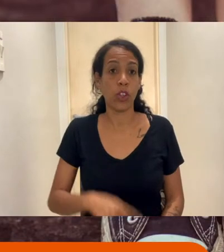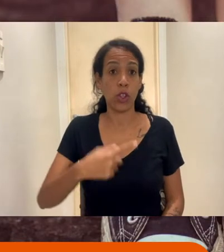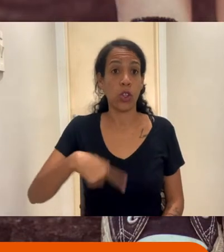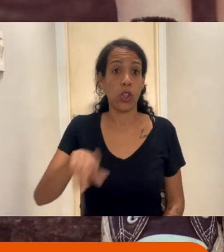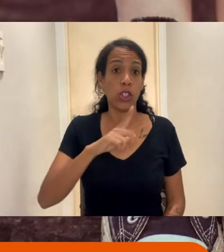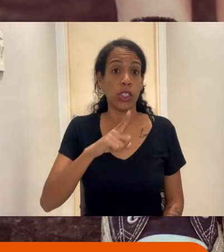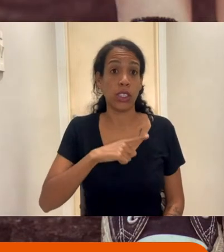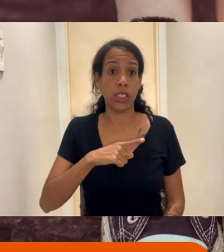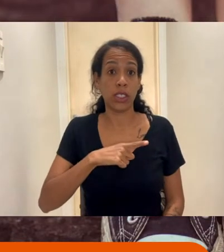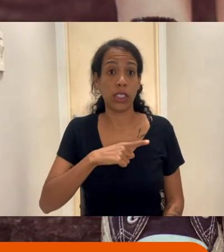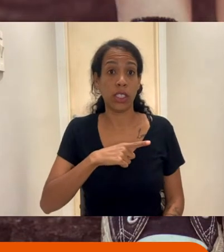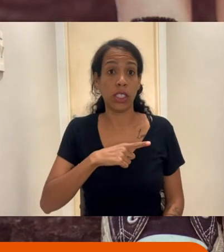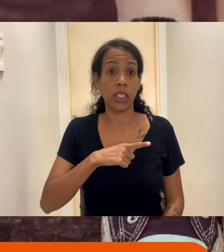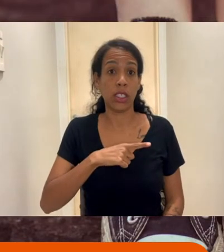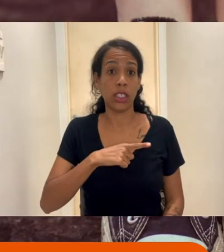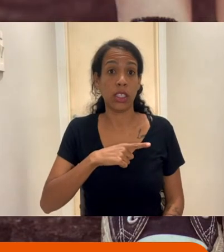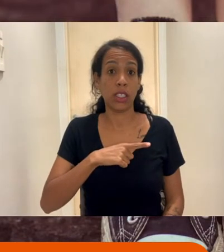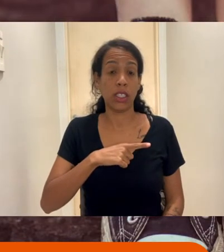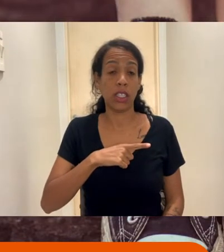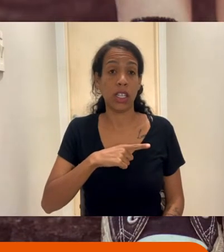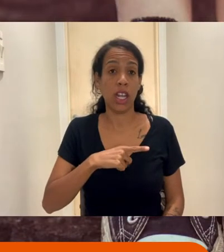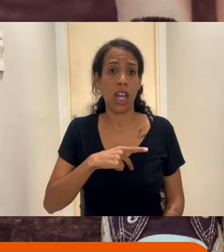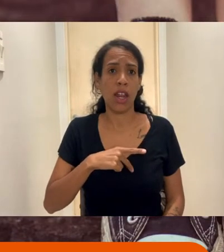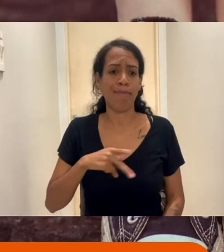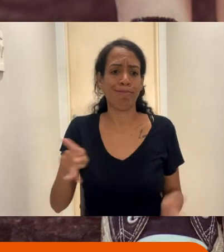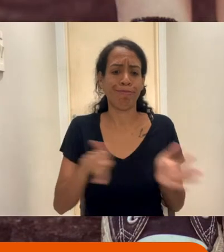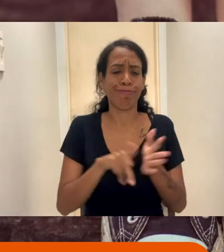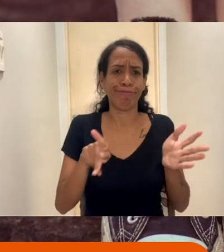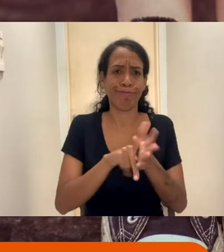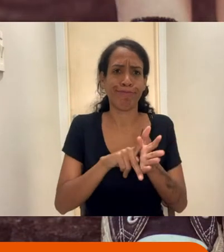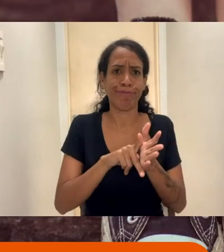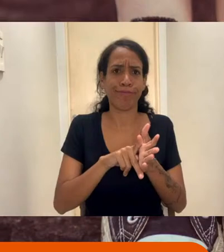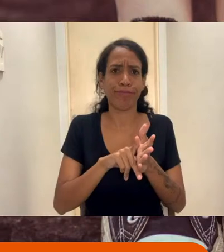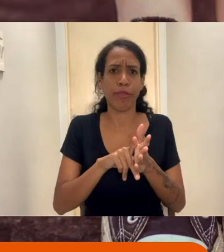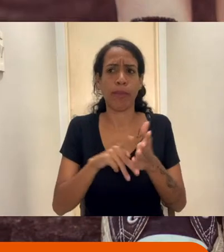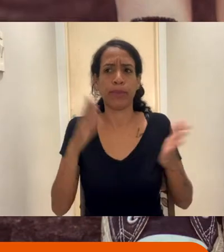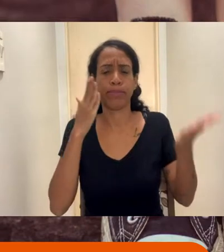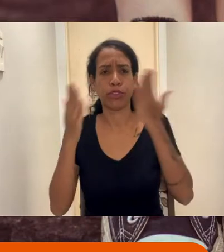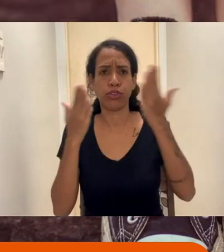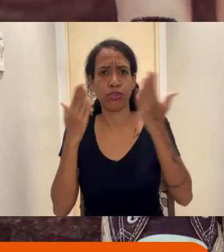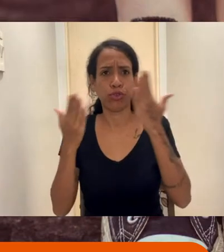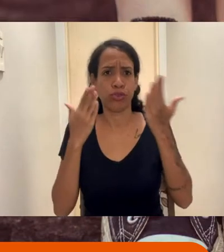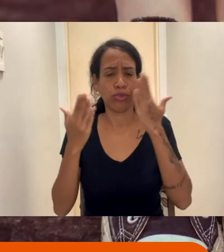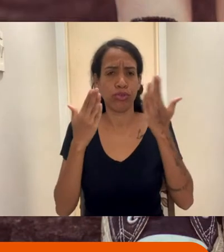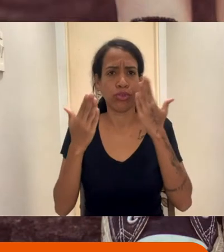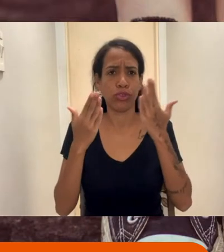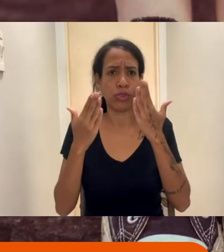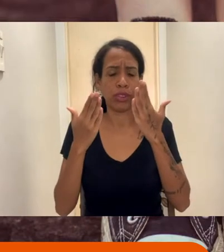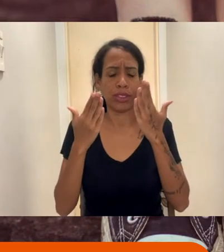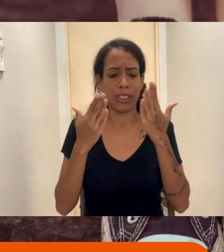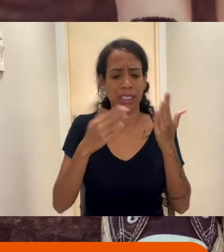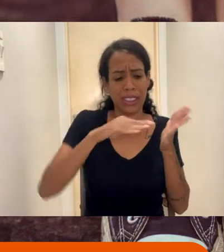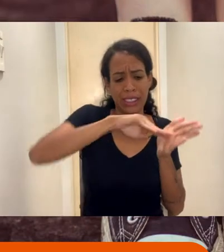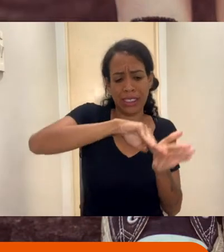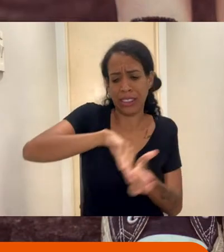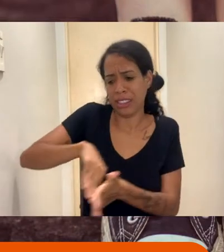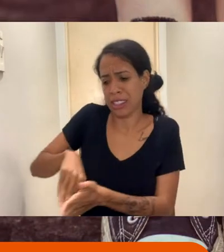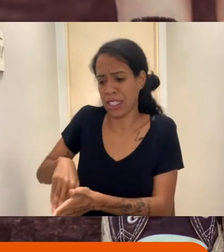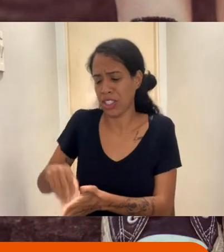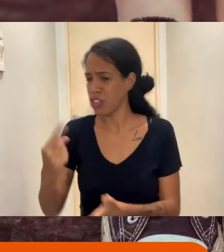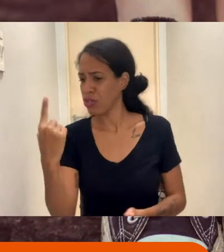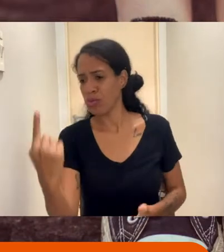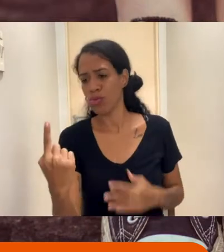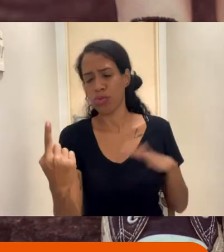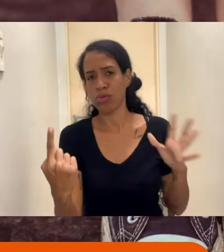tem um deslocamento da própria psicologia enquanto ciência, enquanto profissão, né, de sair desse atendimento individualizado e